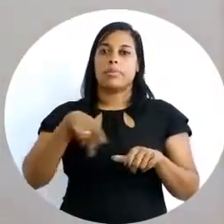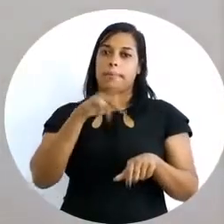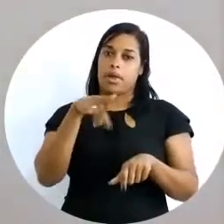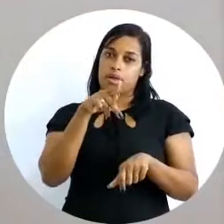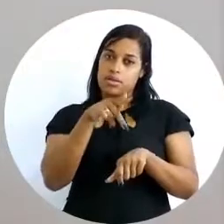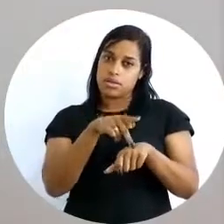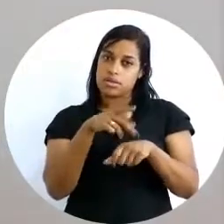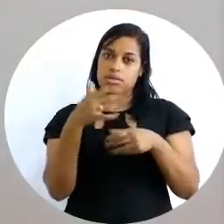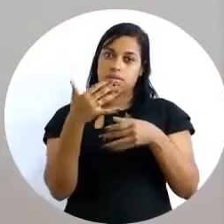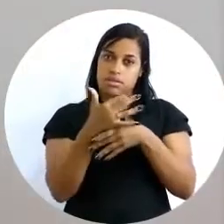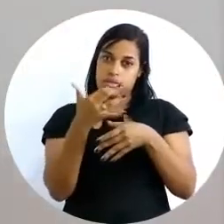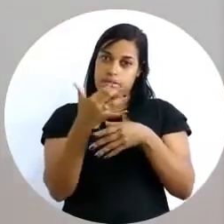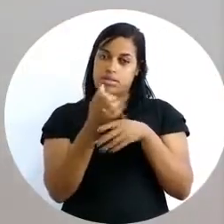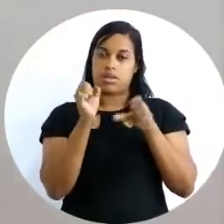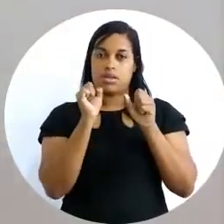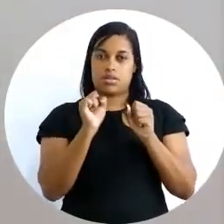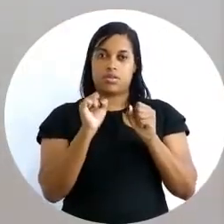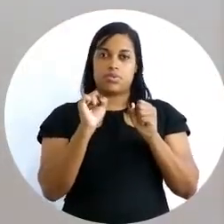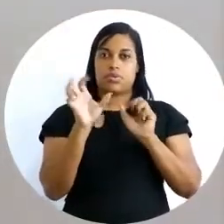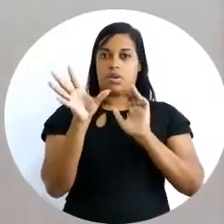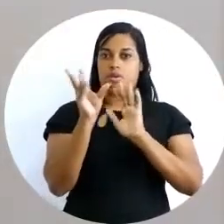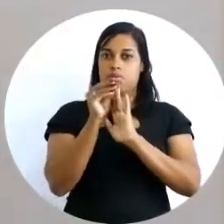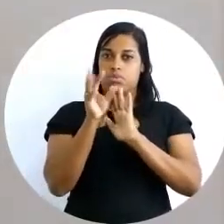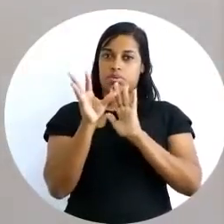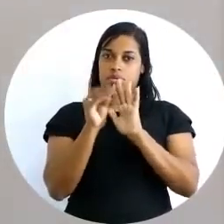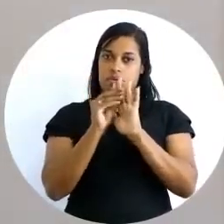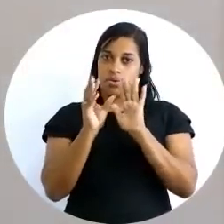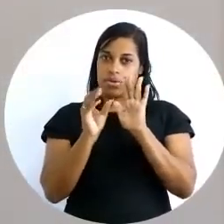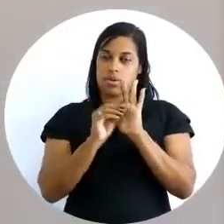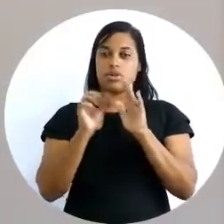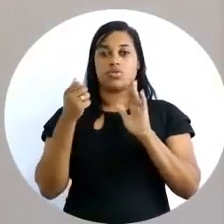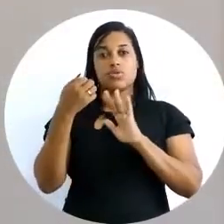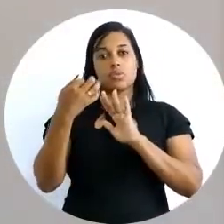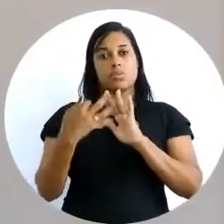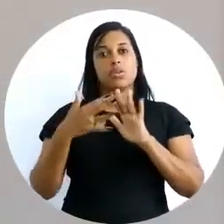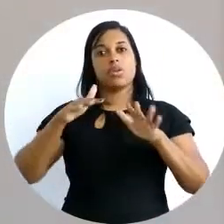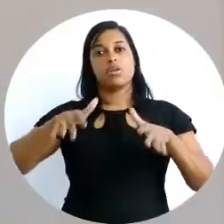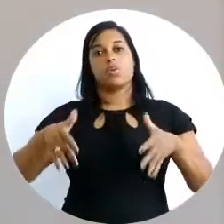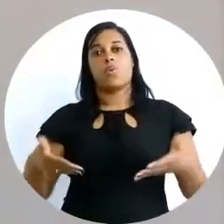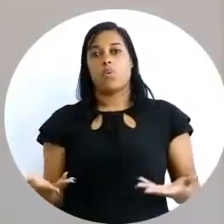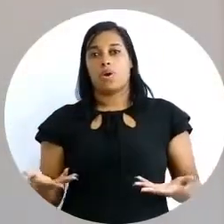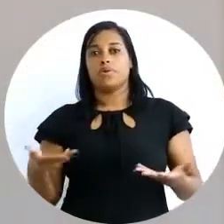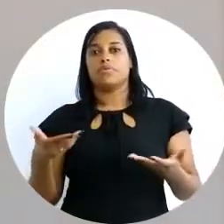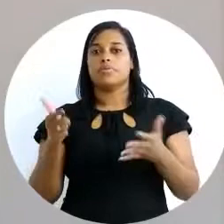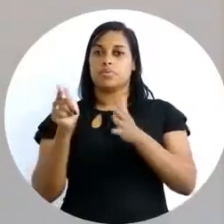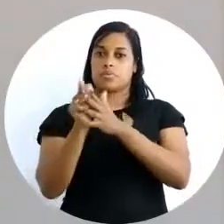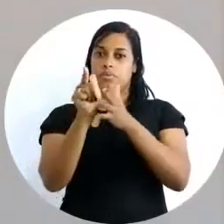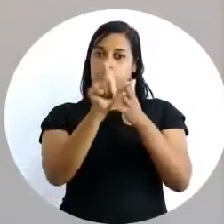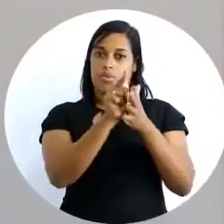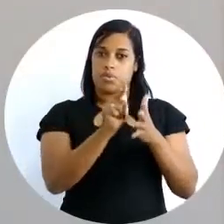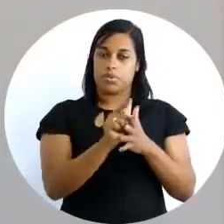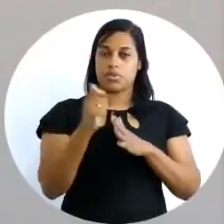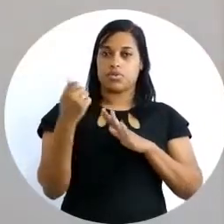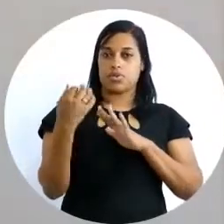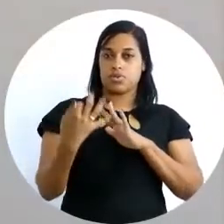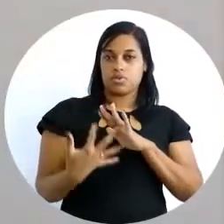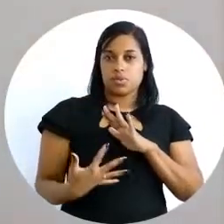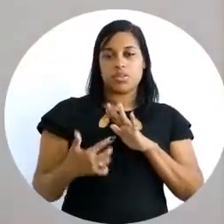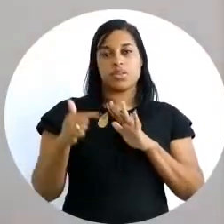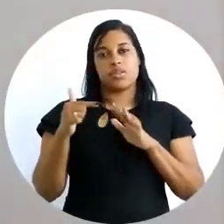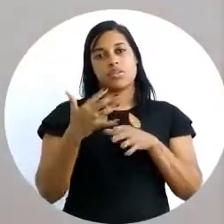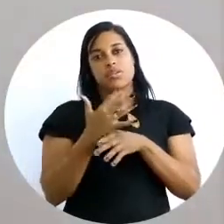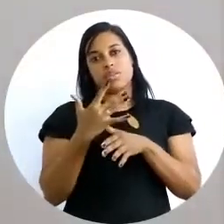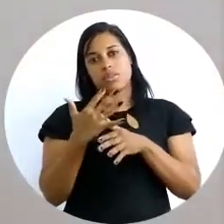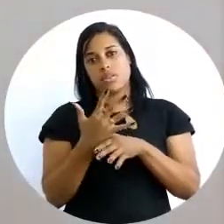países ou cidades, eu posso fazer o índice dizendo quais são exatamente as partes que falam sobre